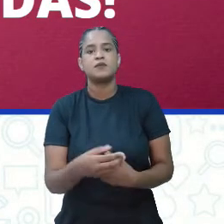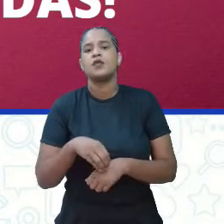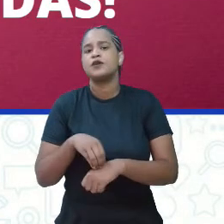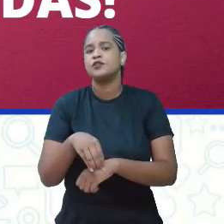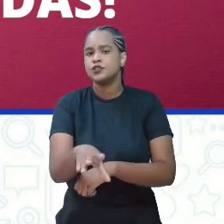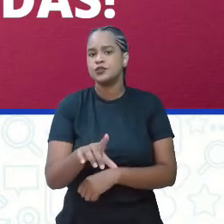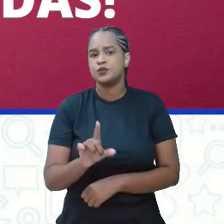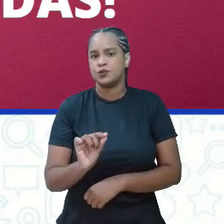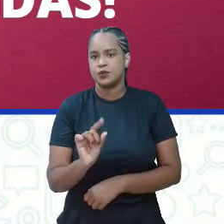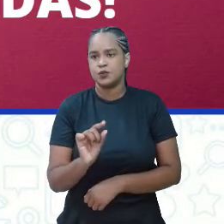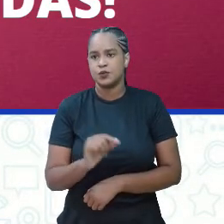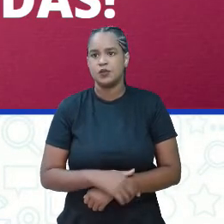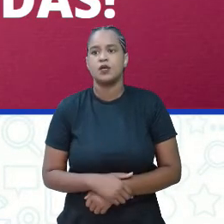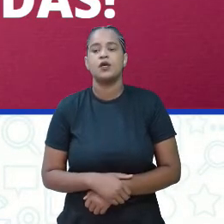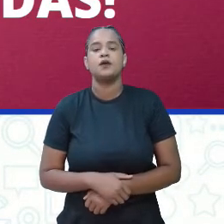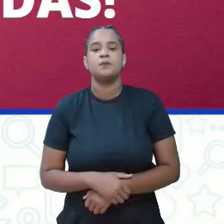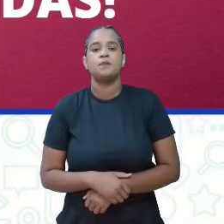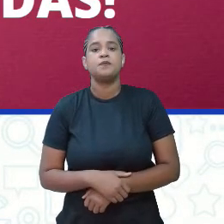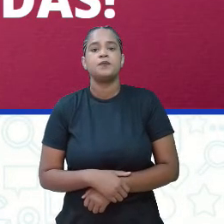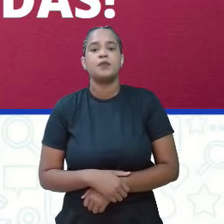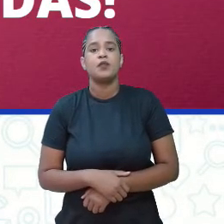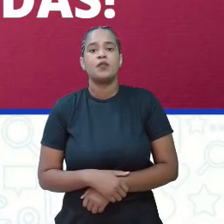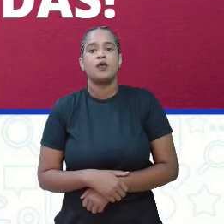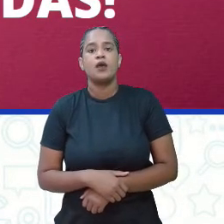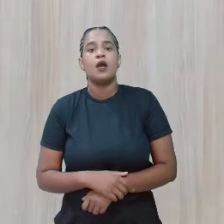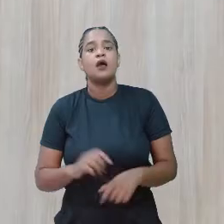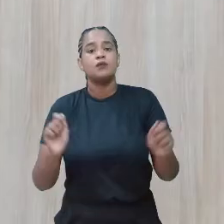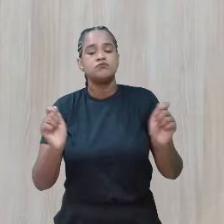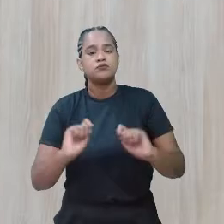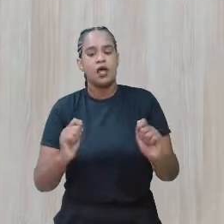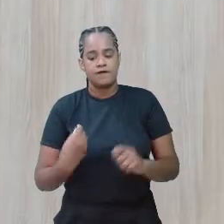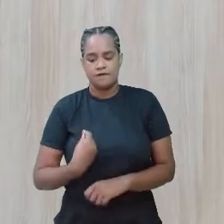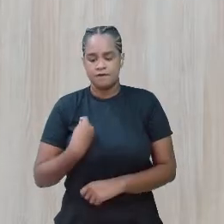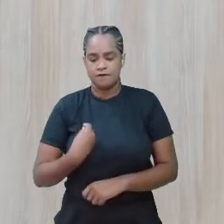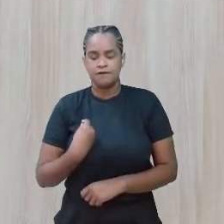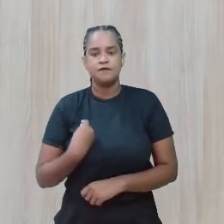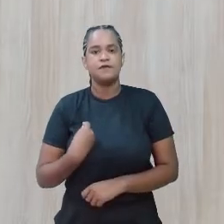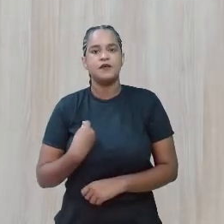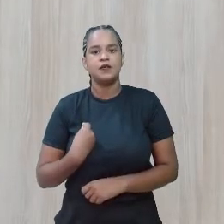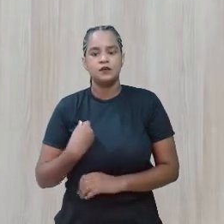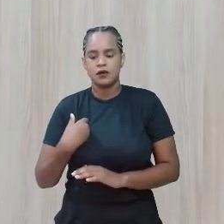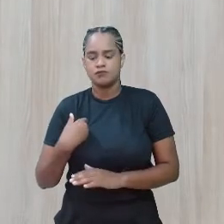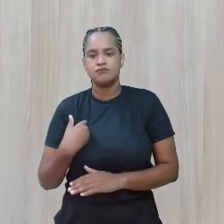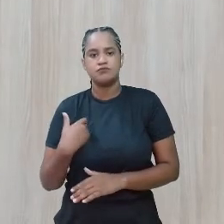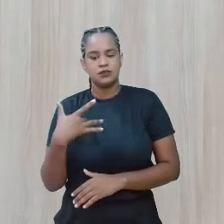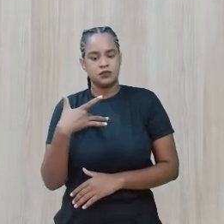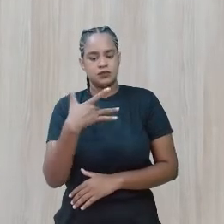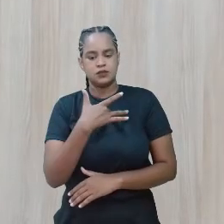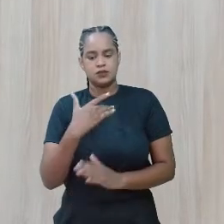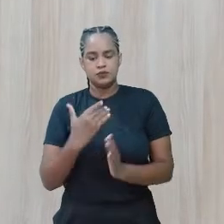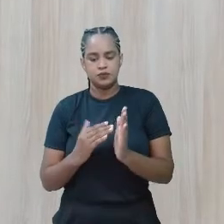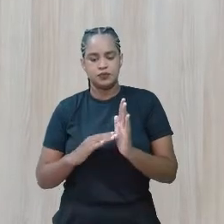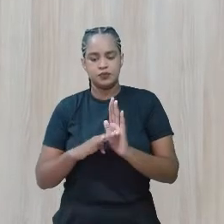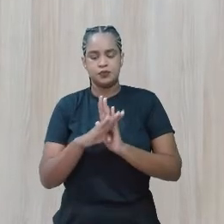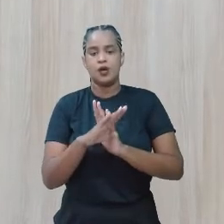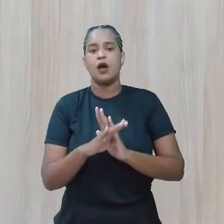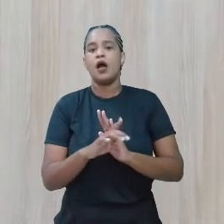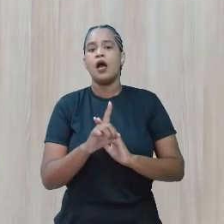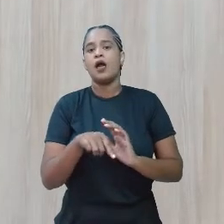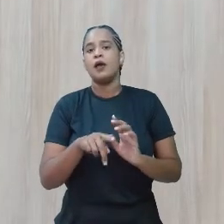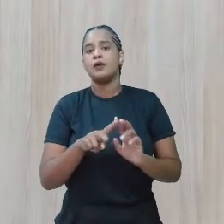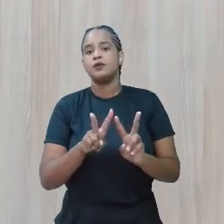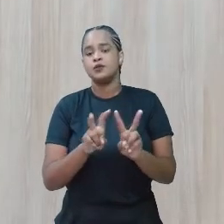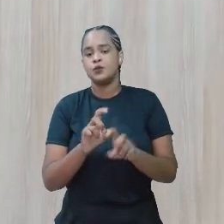que eu dou, um toque que salva vidas. Então, o que é isso, pessoal? É a questão aí do câncer de mama. É um dos